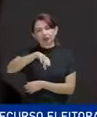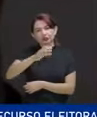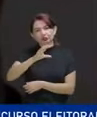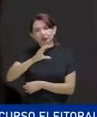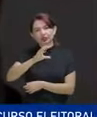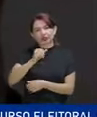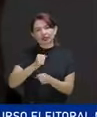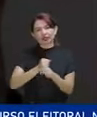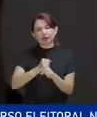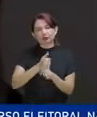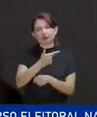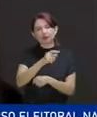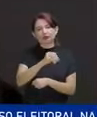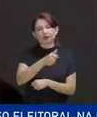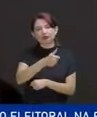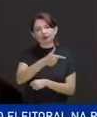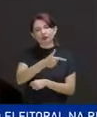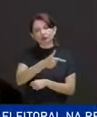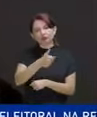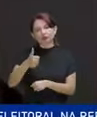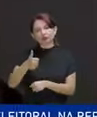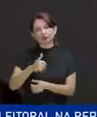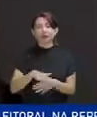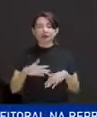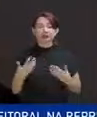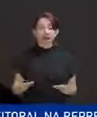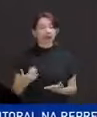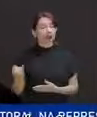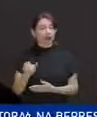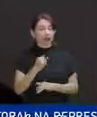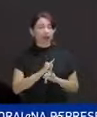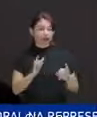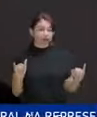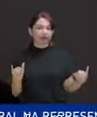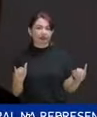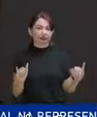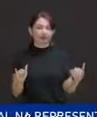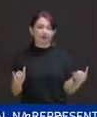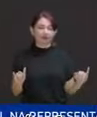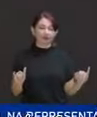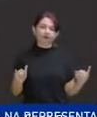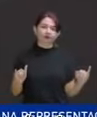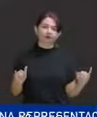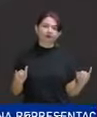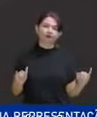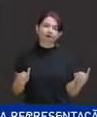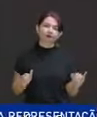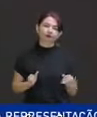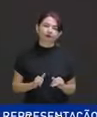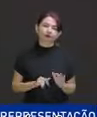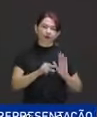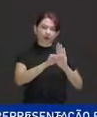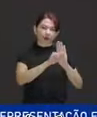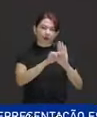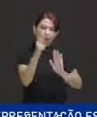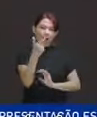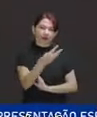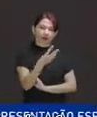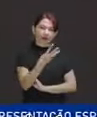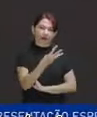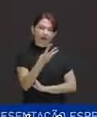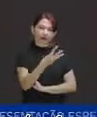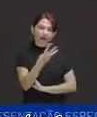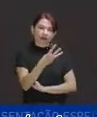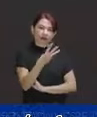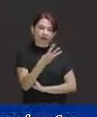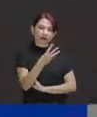de 2021. É importante registrar, senhor presidente, que, de acordo com o parágrafo 3º,